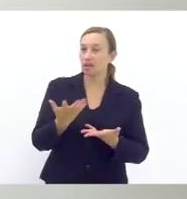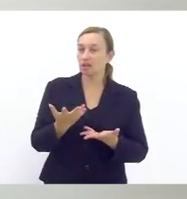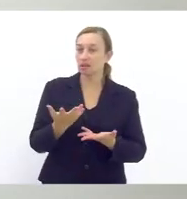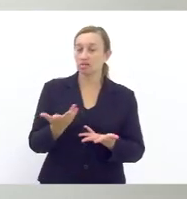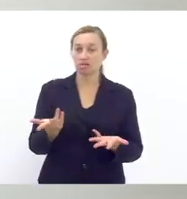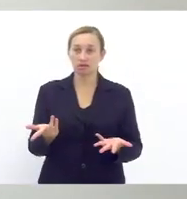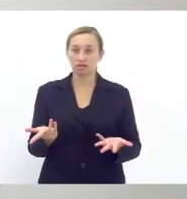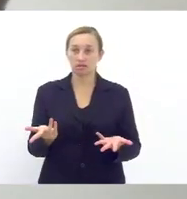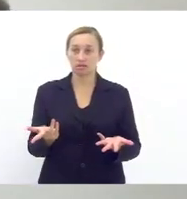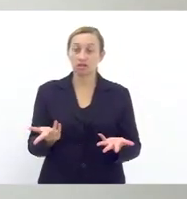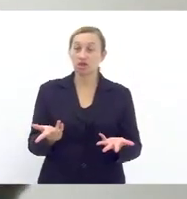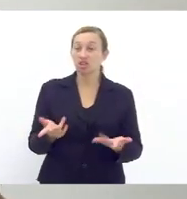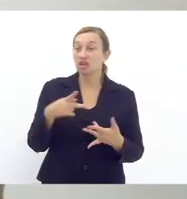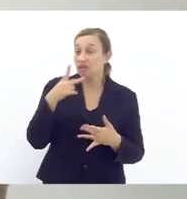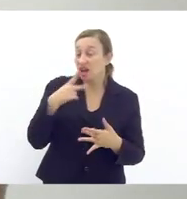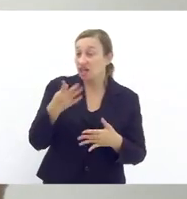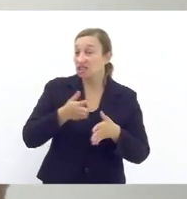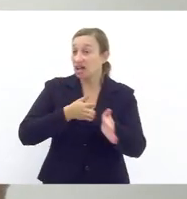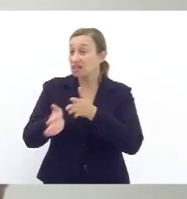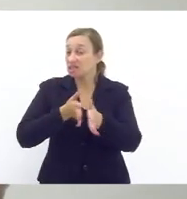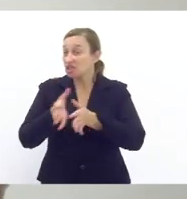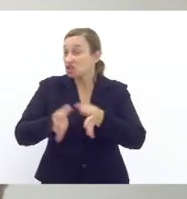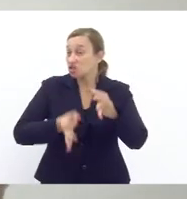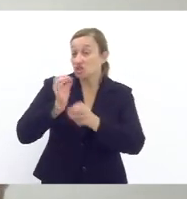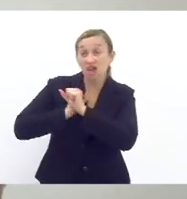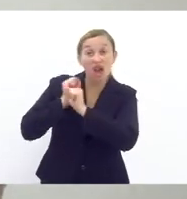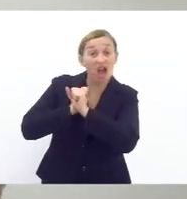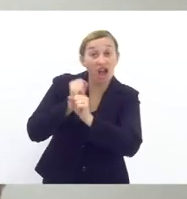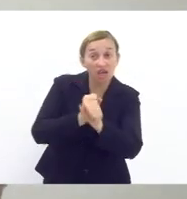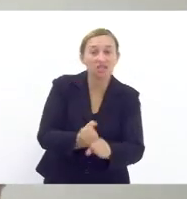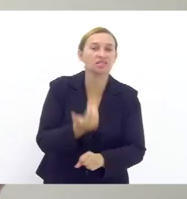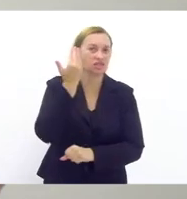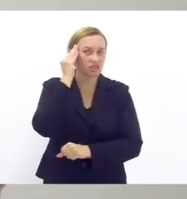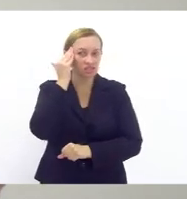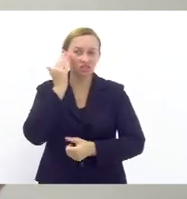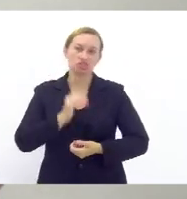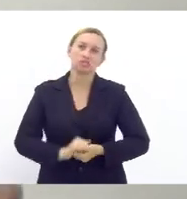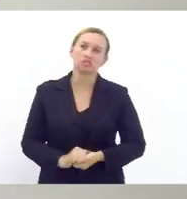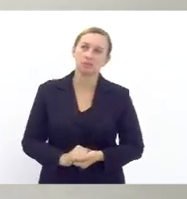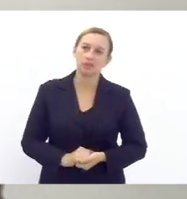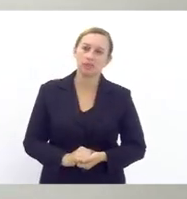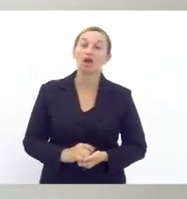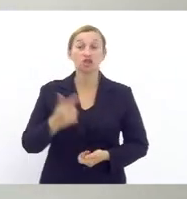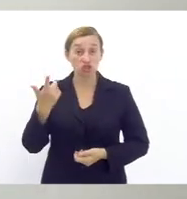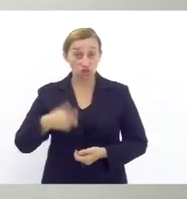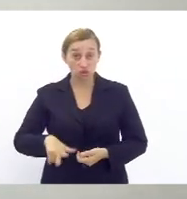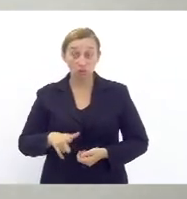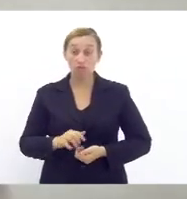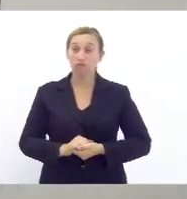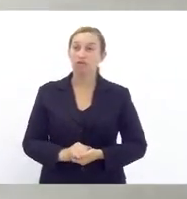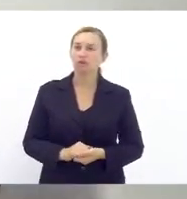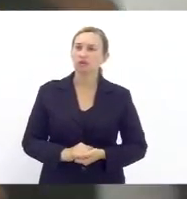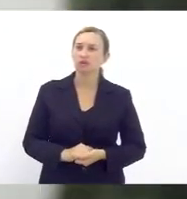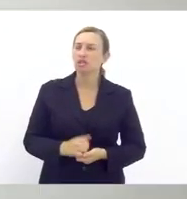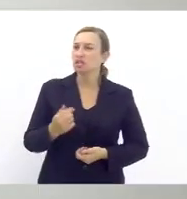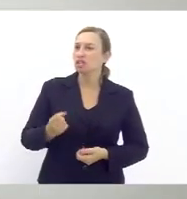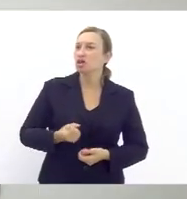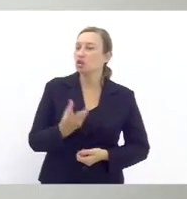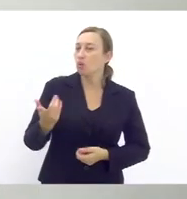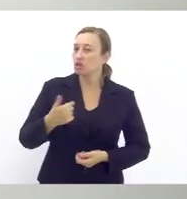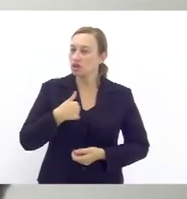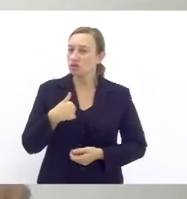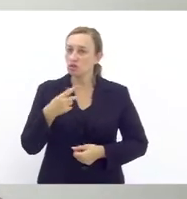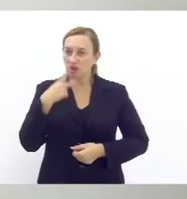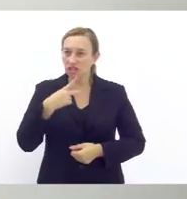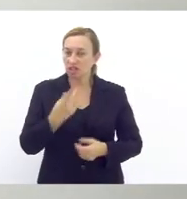pedra a gente tá falando já de acesso à justiça há muito tempo que isso seja entendido de novo enquanto eu tô falando aqui